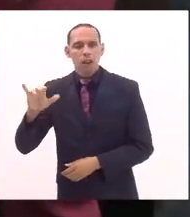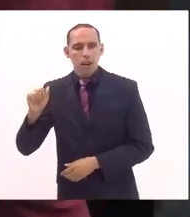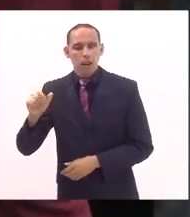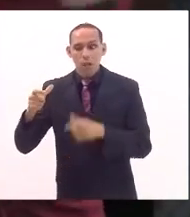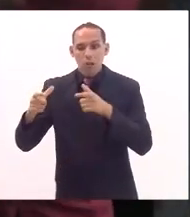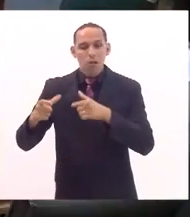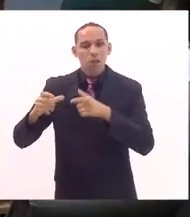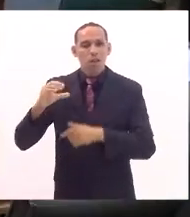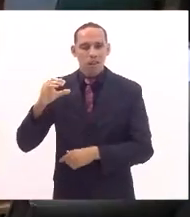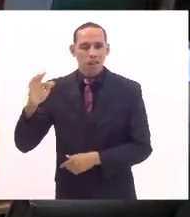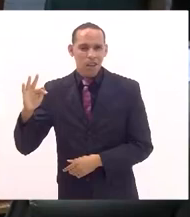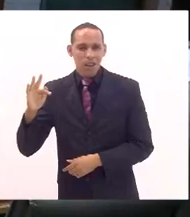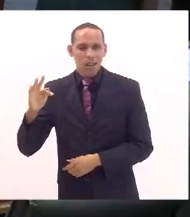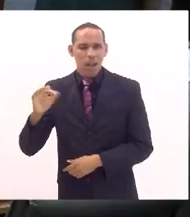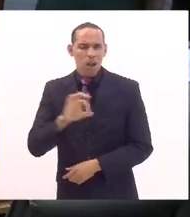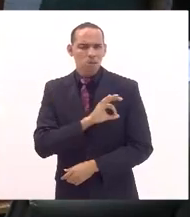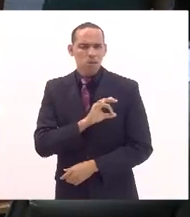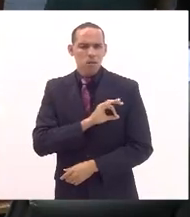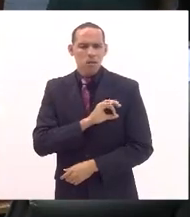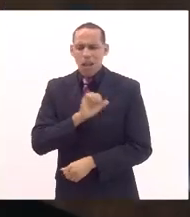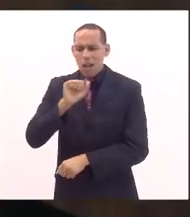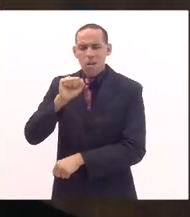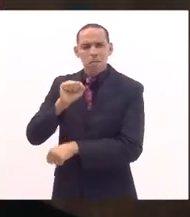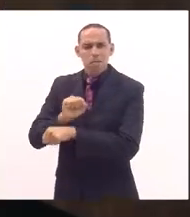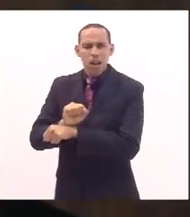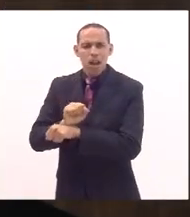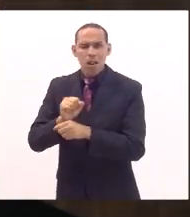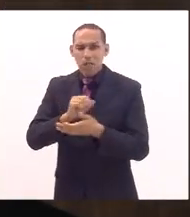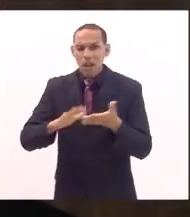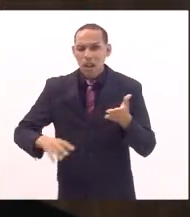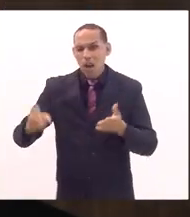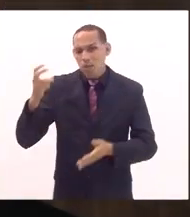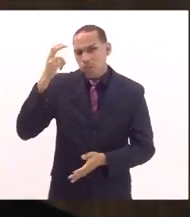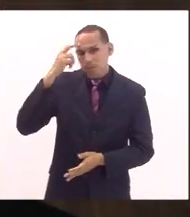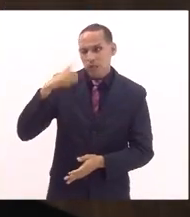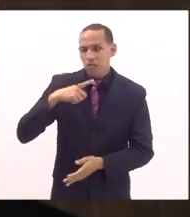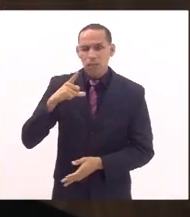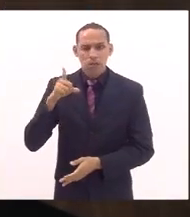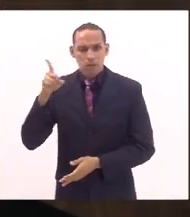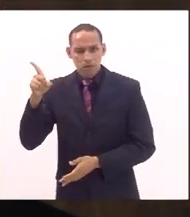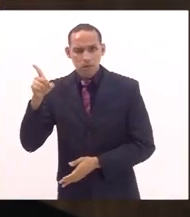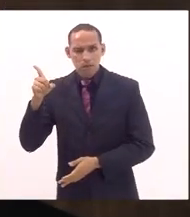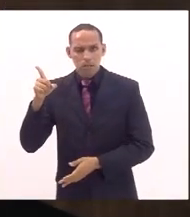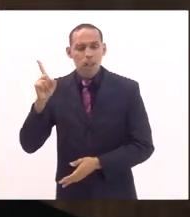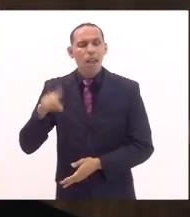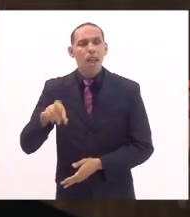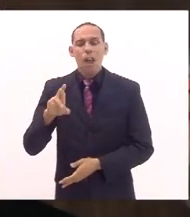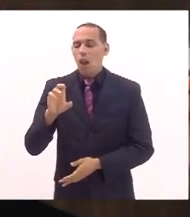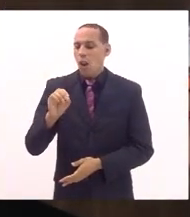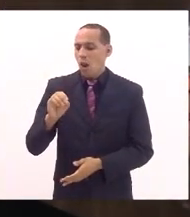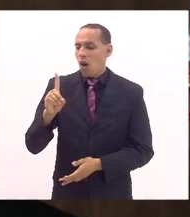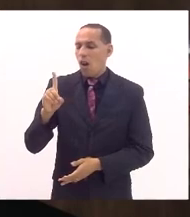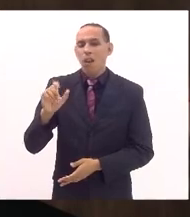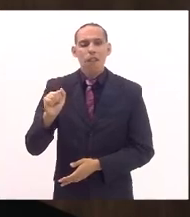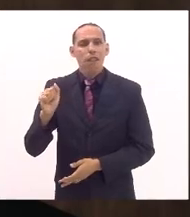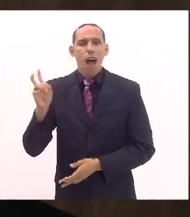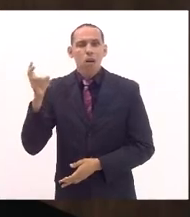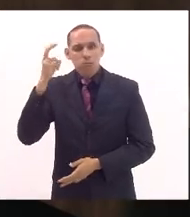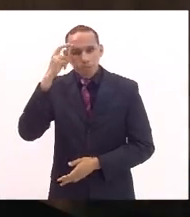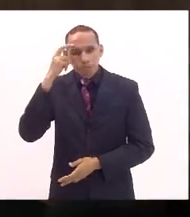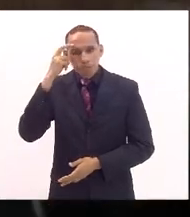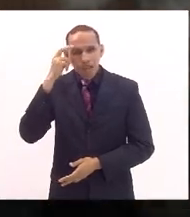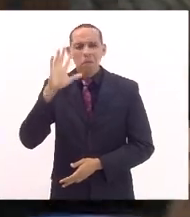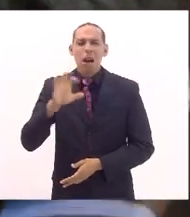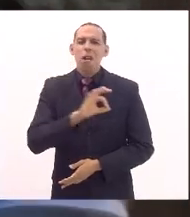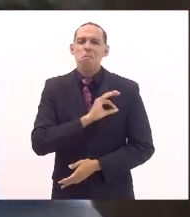a polícia para interromper uma atividade cultural que lá e lá estava sendo desempenhado uma roda cultural ela